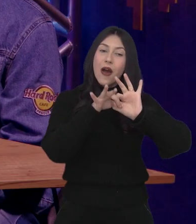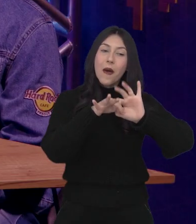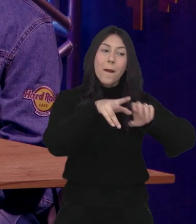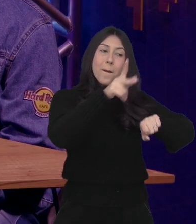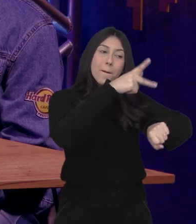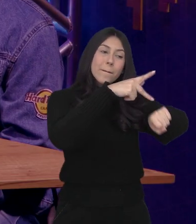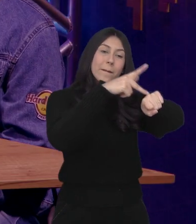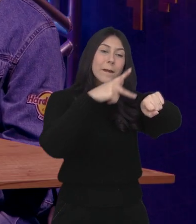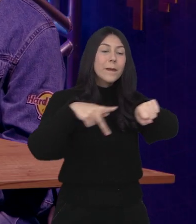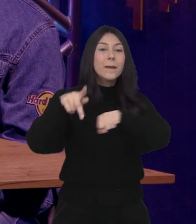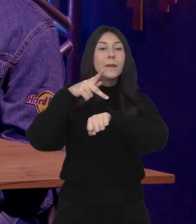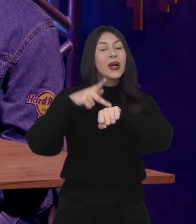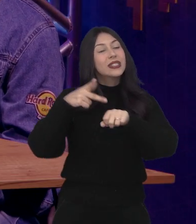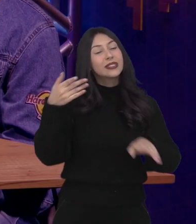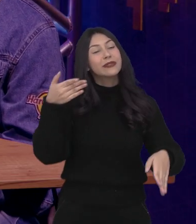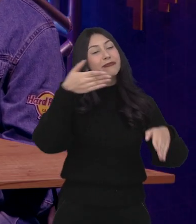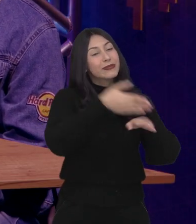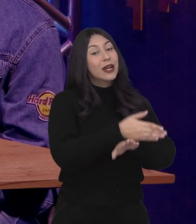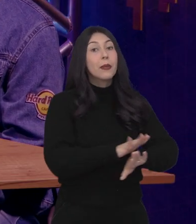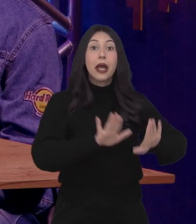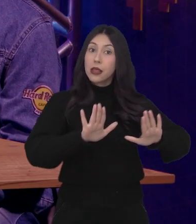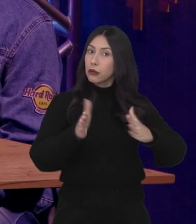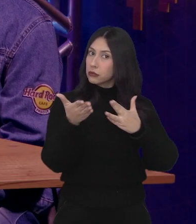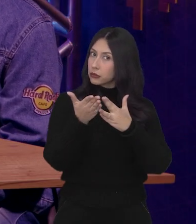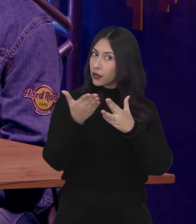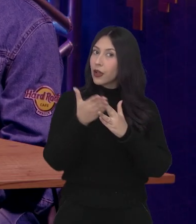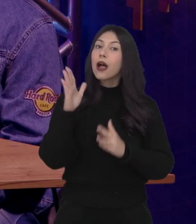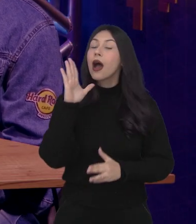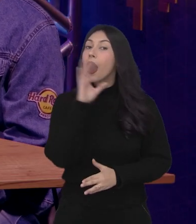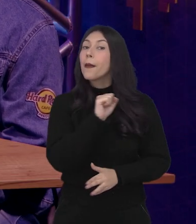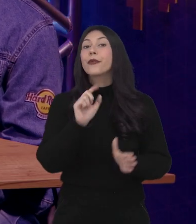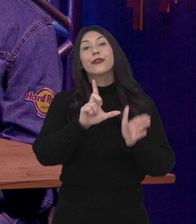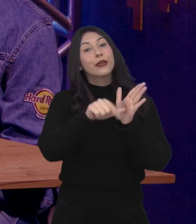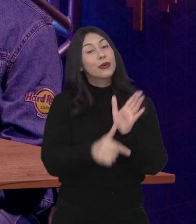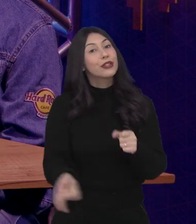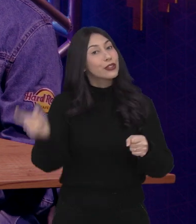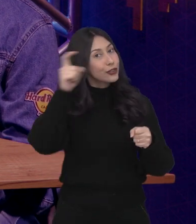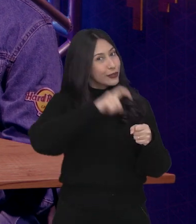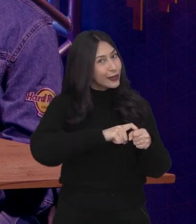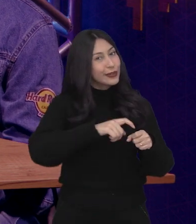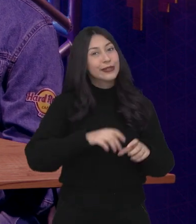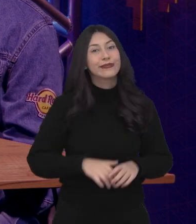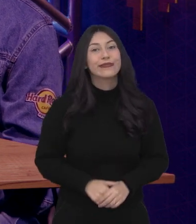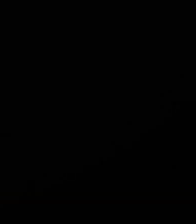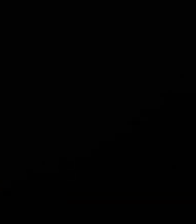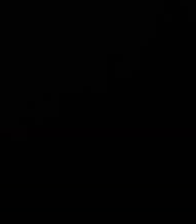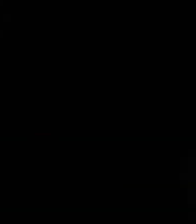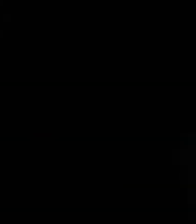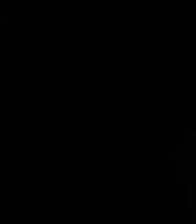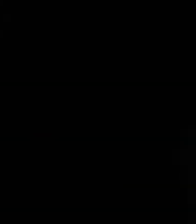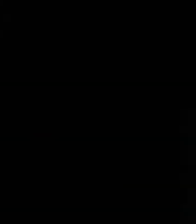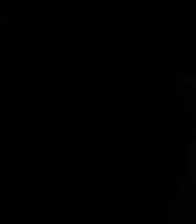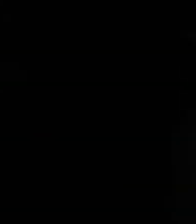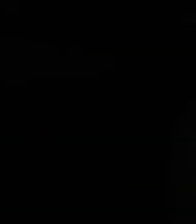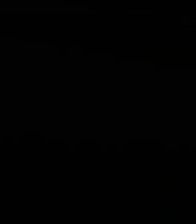que compõem, que participam, né? E a gente vai para um breve intervalo, mas a gente volta daqui a pouquinho.